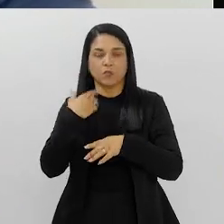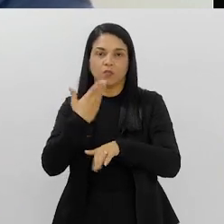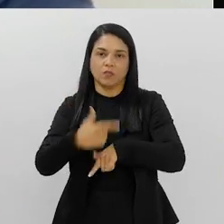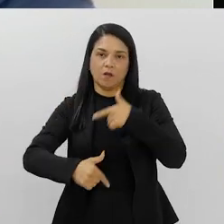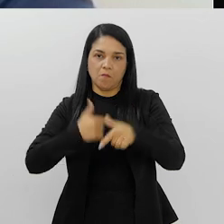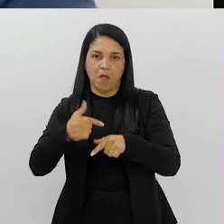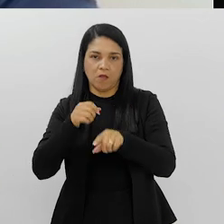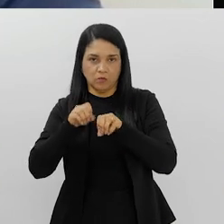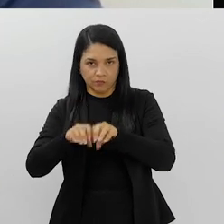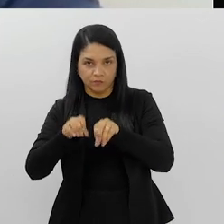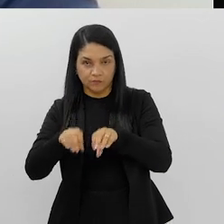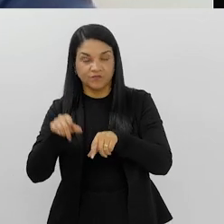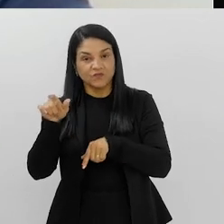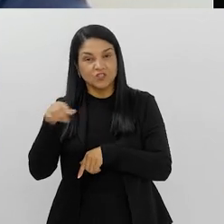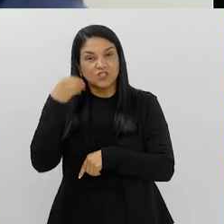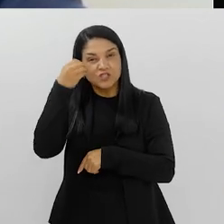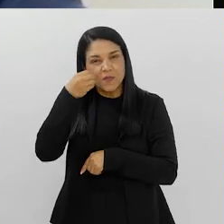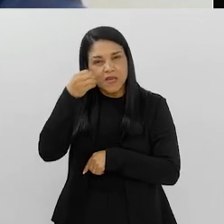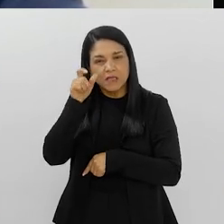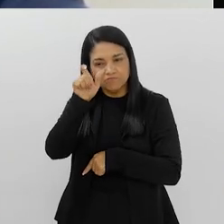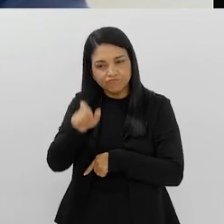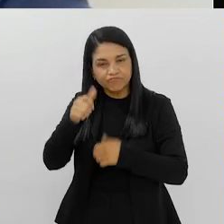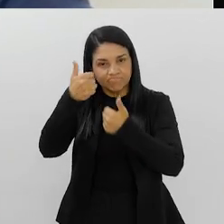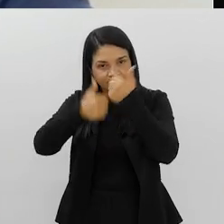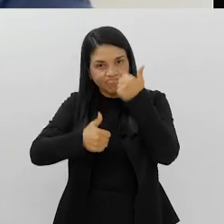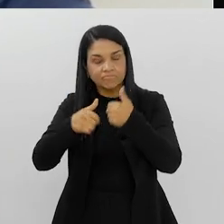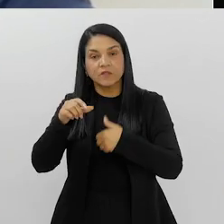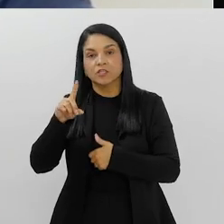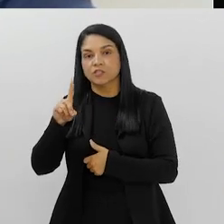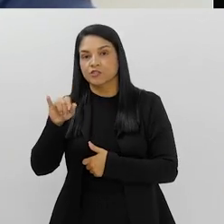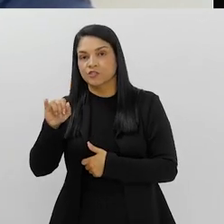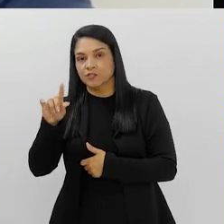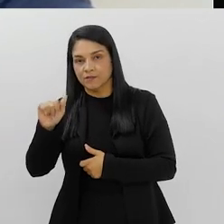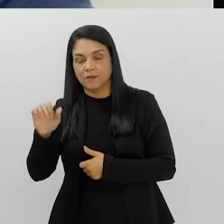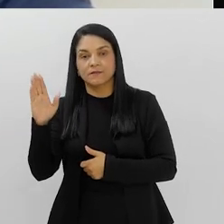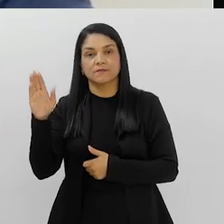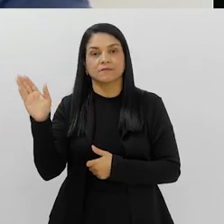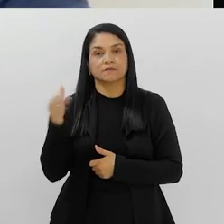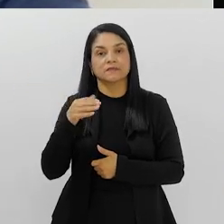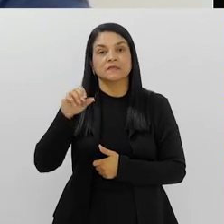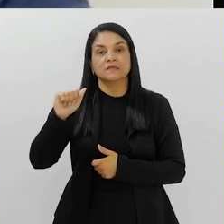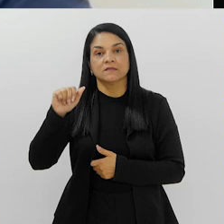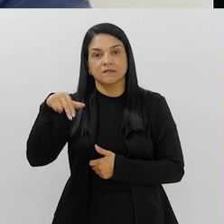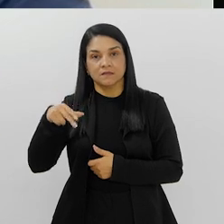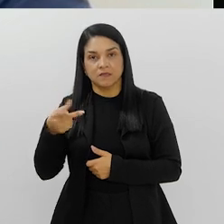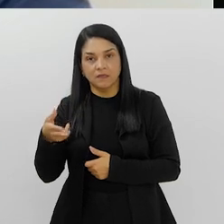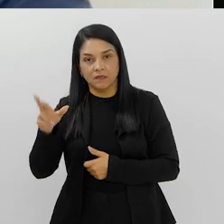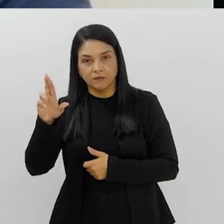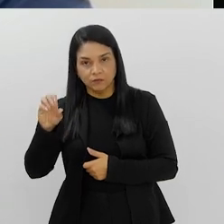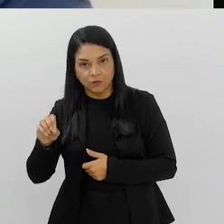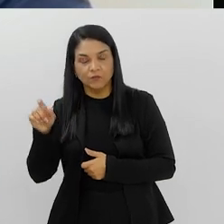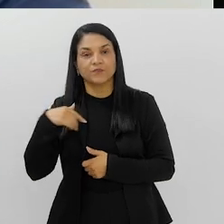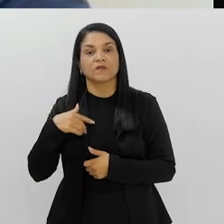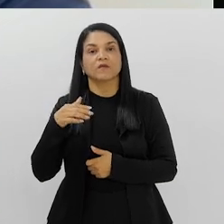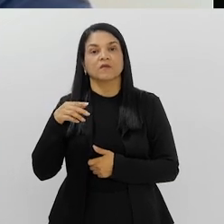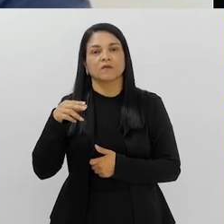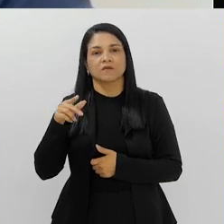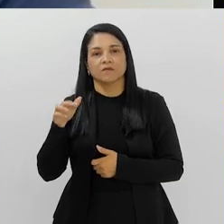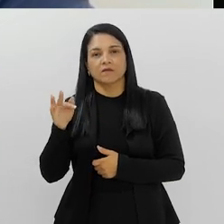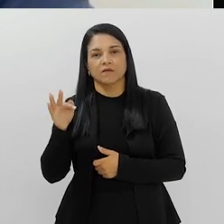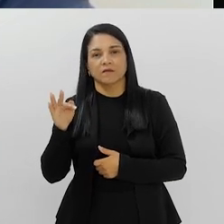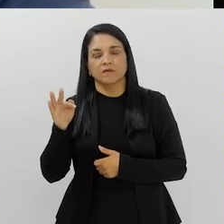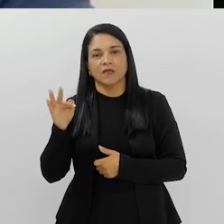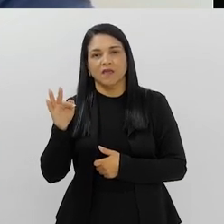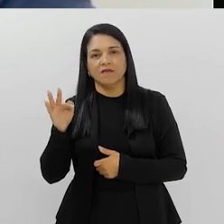treinador, né? E como você falou, tu temos jogadores experientes como o Dida, né? Como o Sandro, Rafael Carioca, Felipe Manuel, que